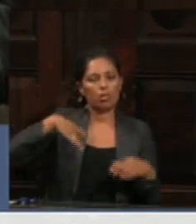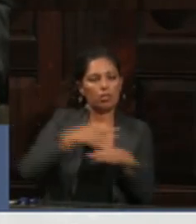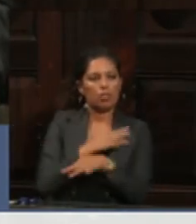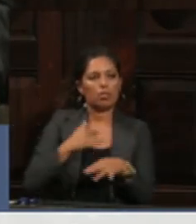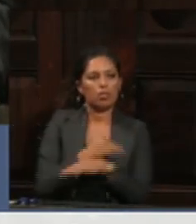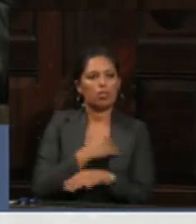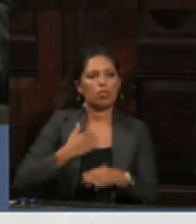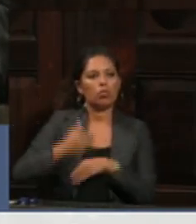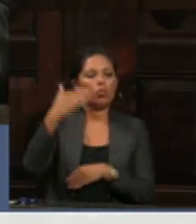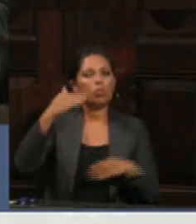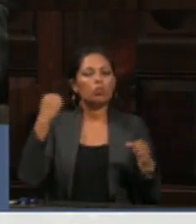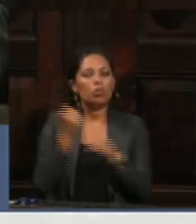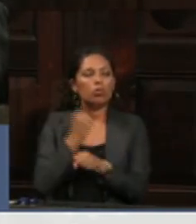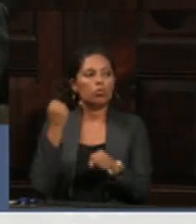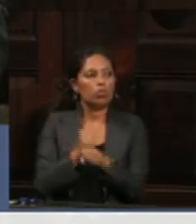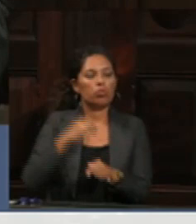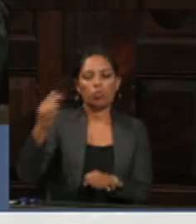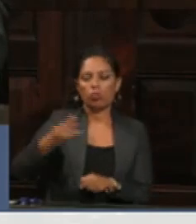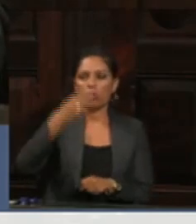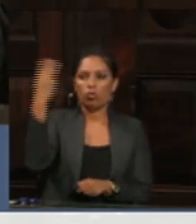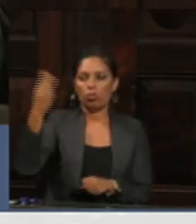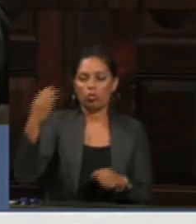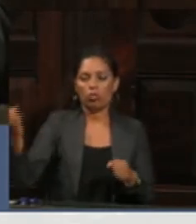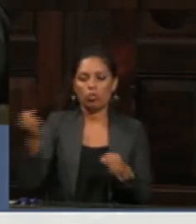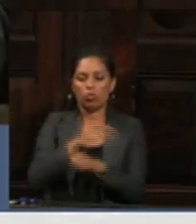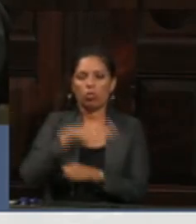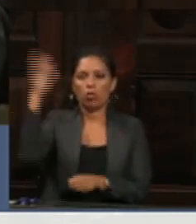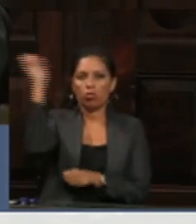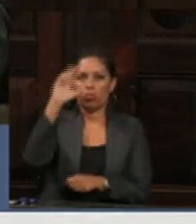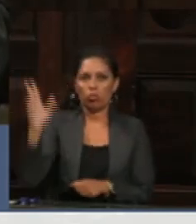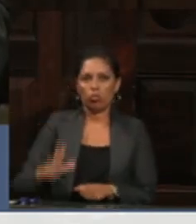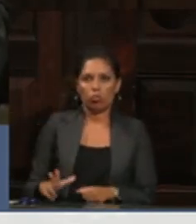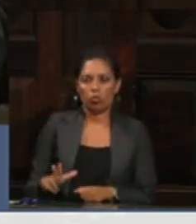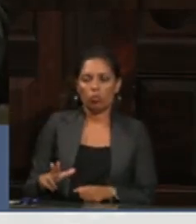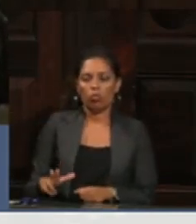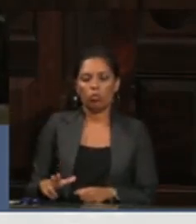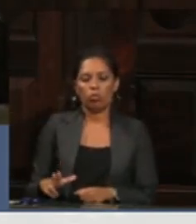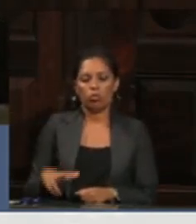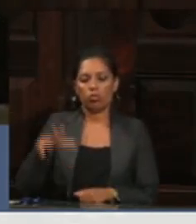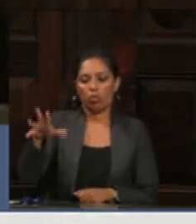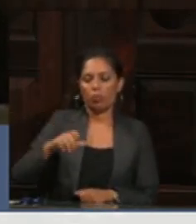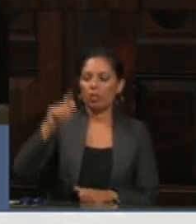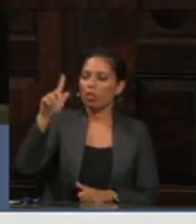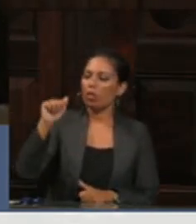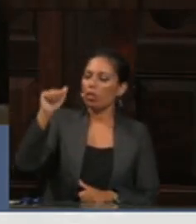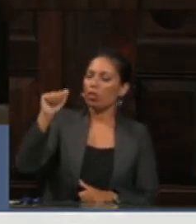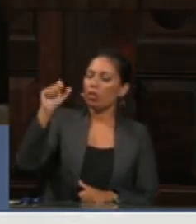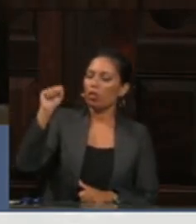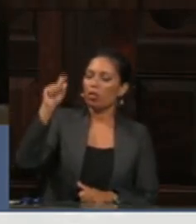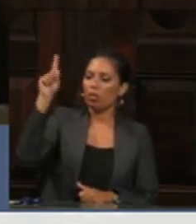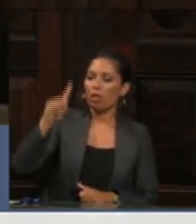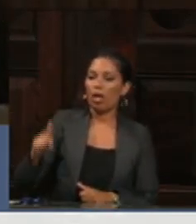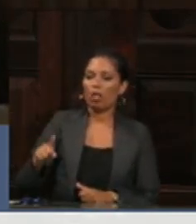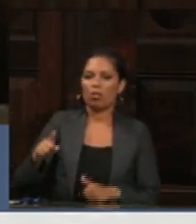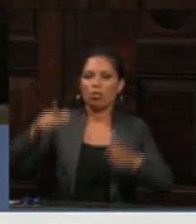construção de 3 novas termoelétricas que irão usar o gás saindo da bacia de